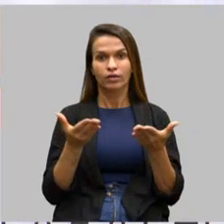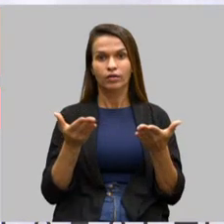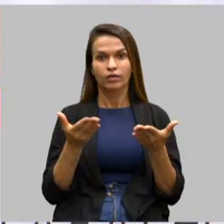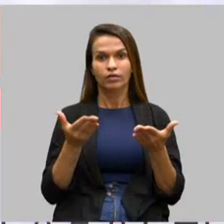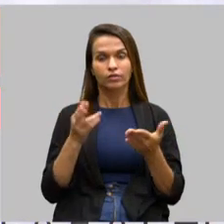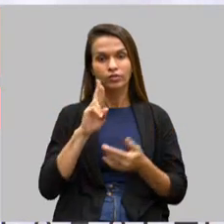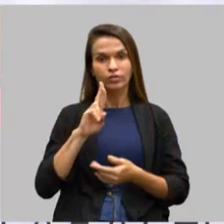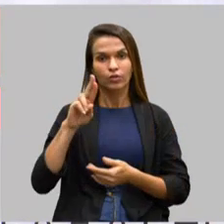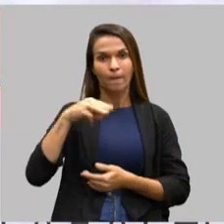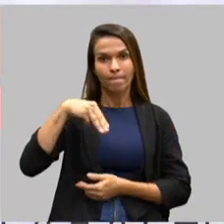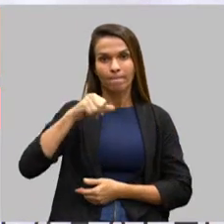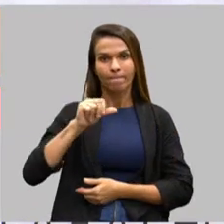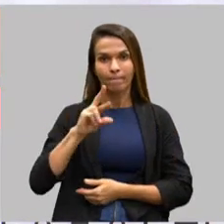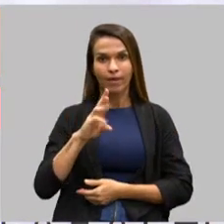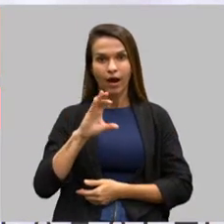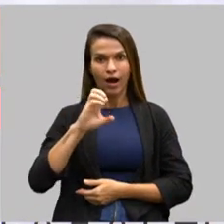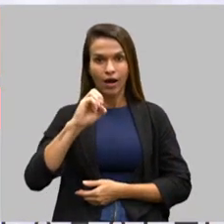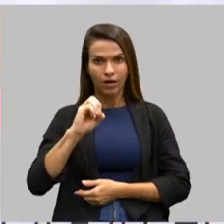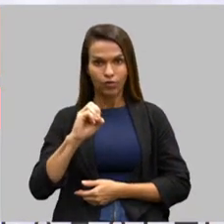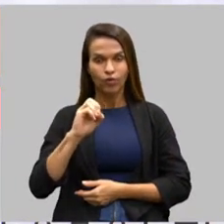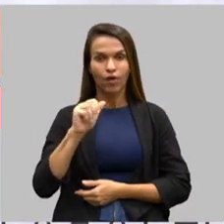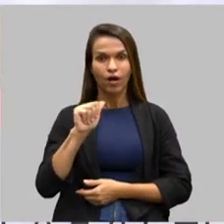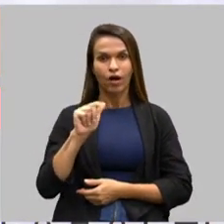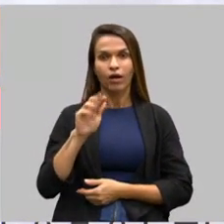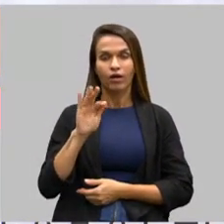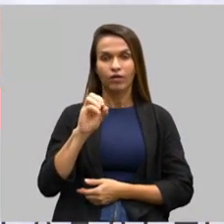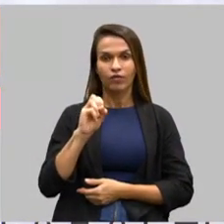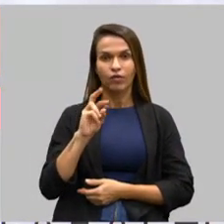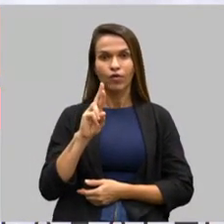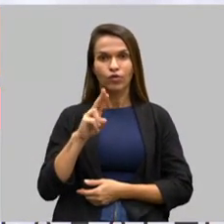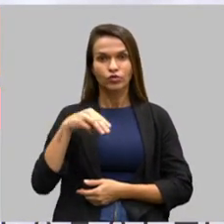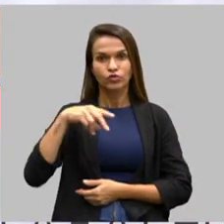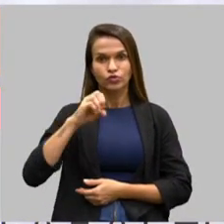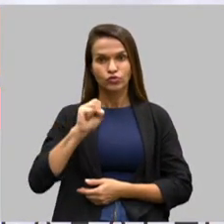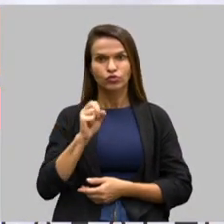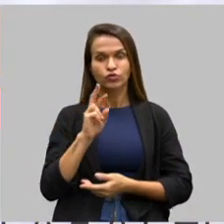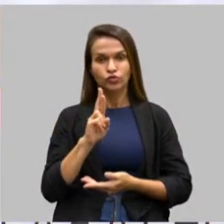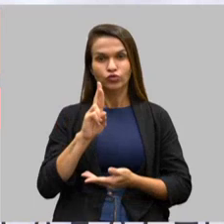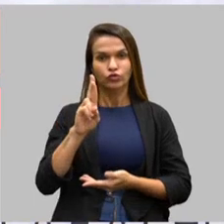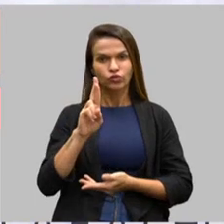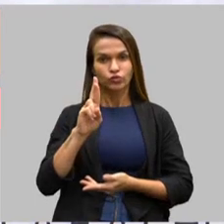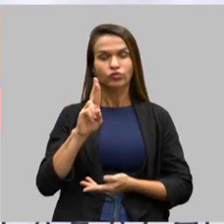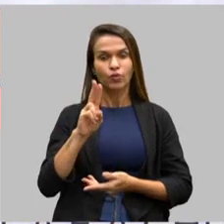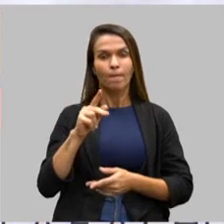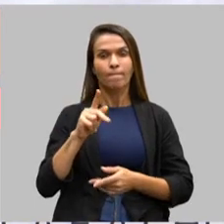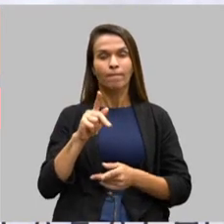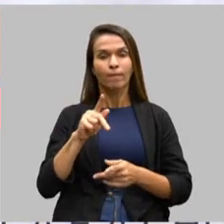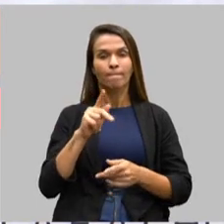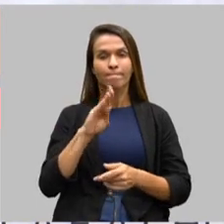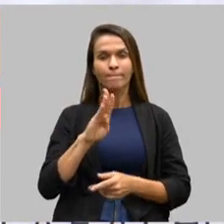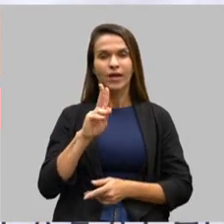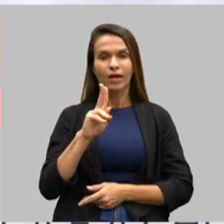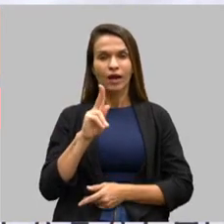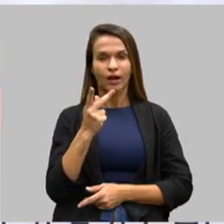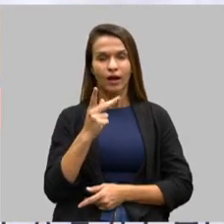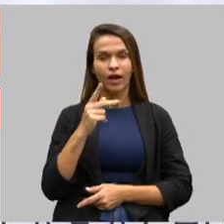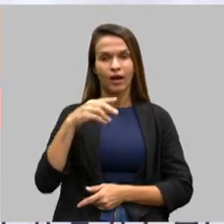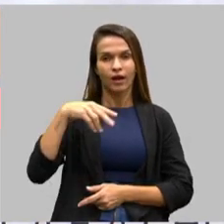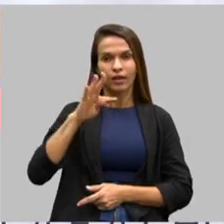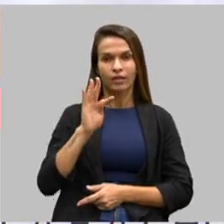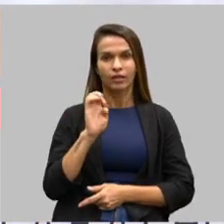senhor Marco Aurélio Croco Afonso, diretor-presidente do Parque Tecnológico de Belo Horizonte, BHTEC.